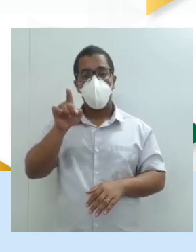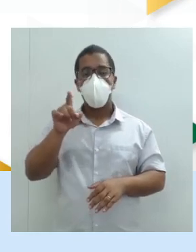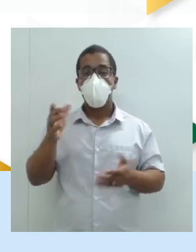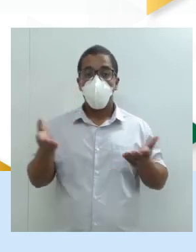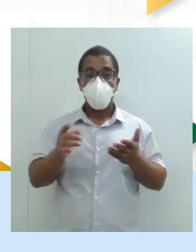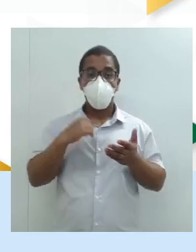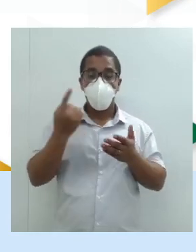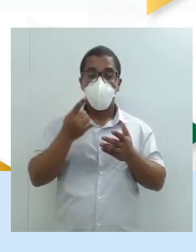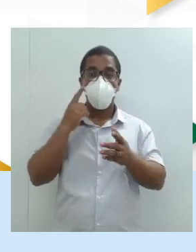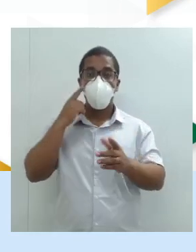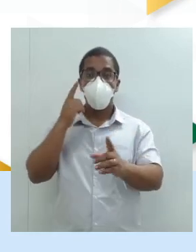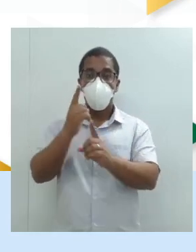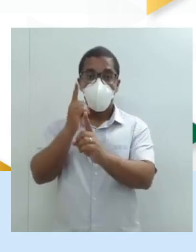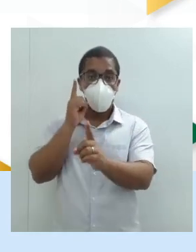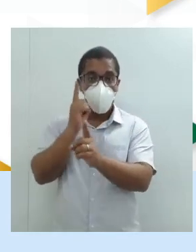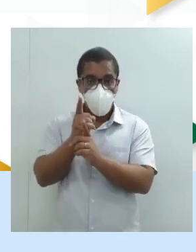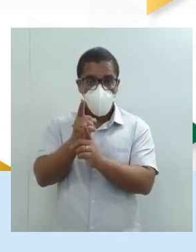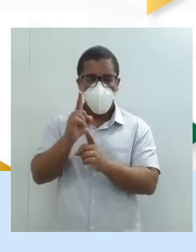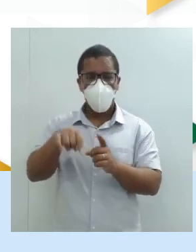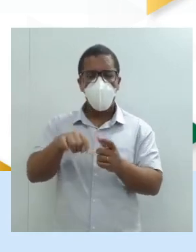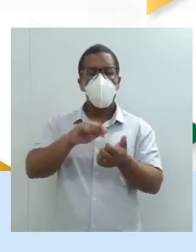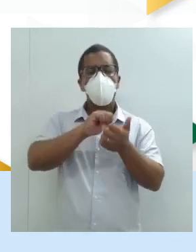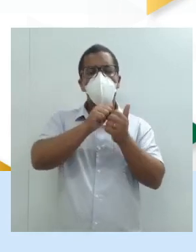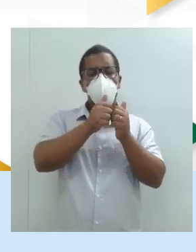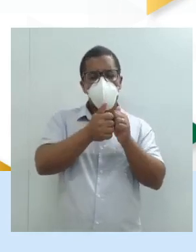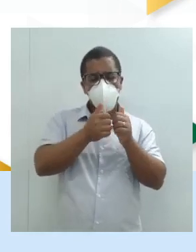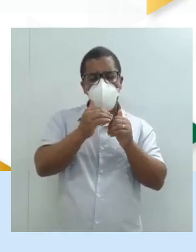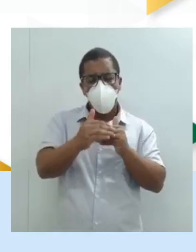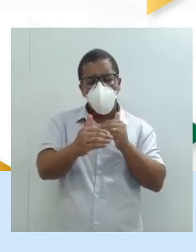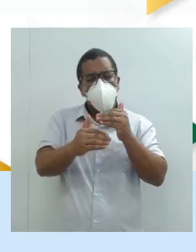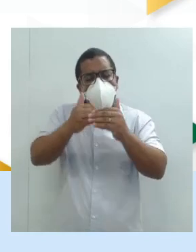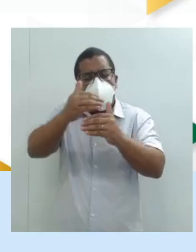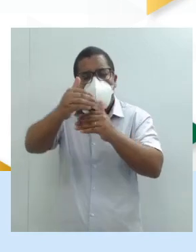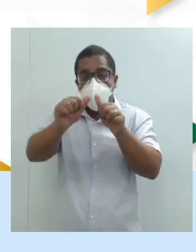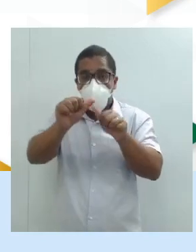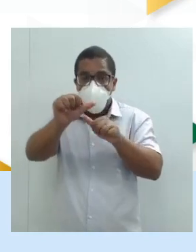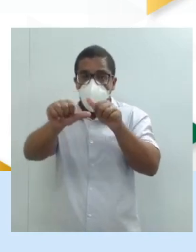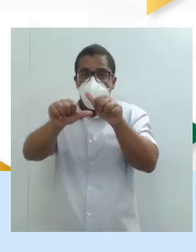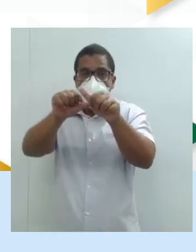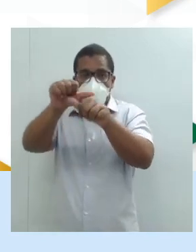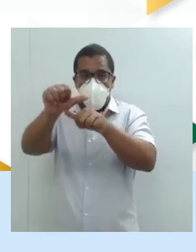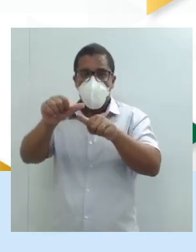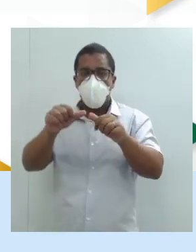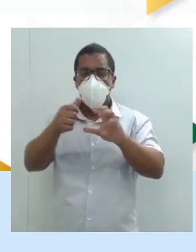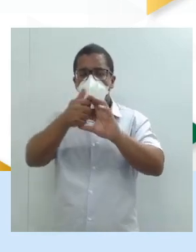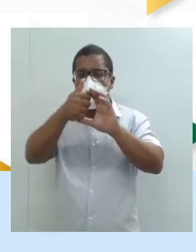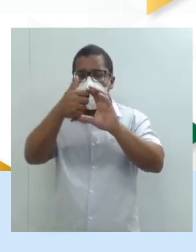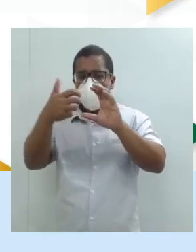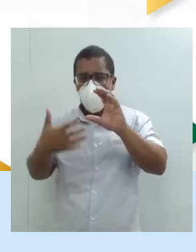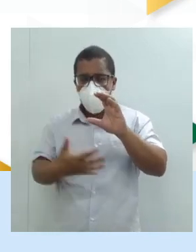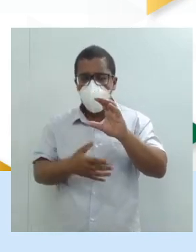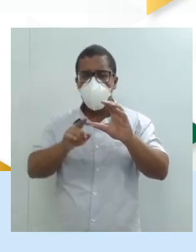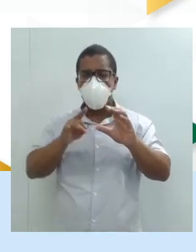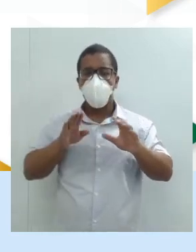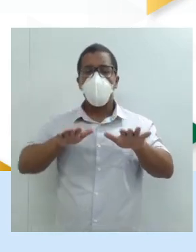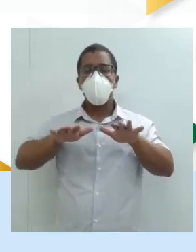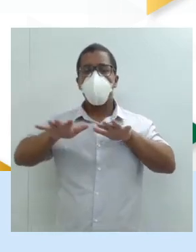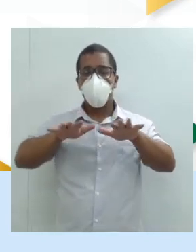de um processo de modificação, de uma esportivização de elementos da cultura corporal de